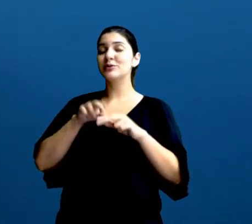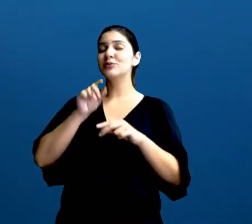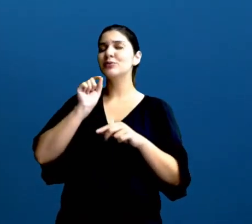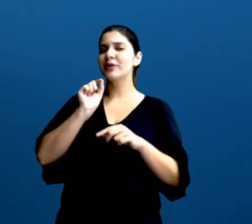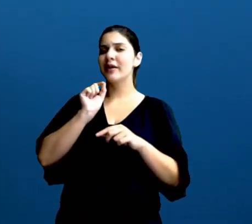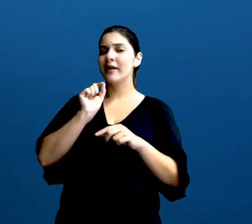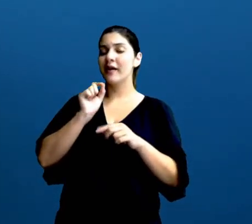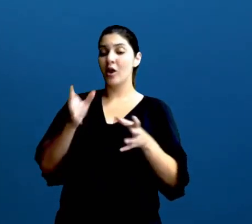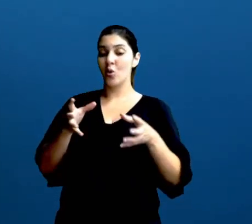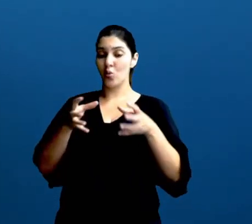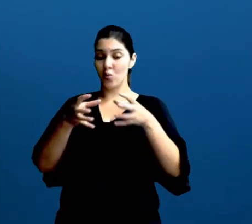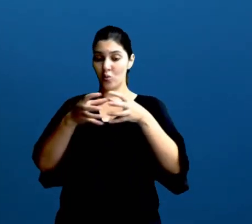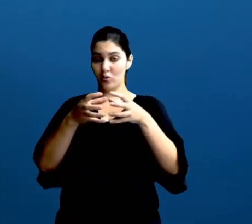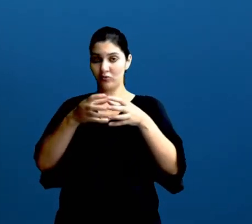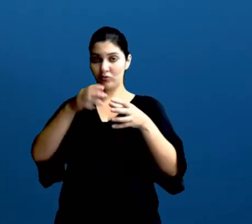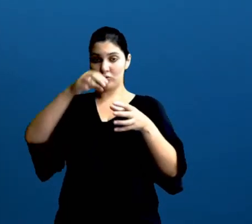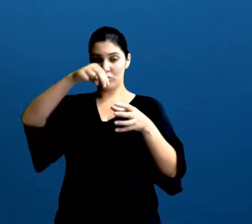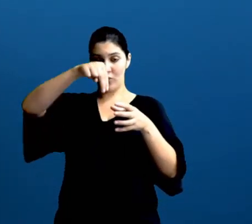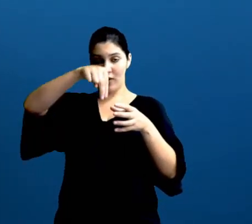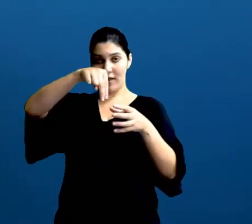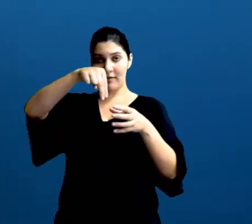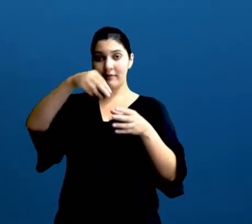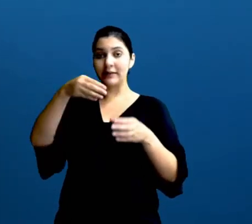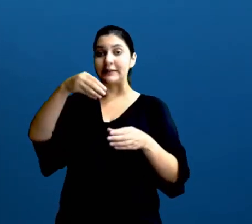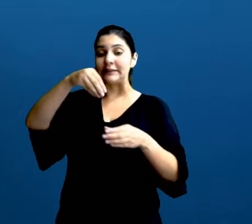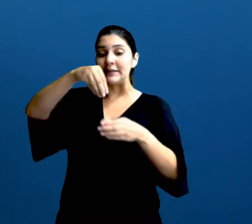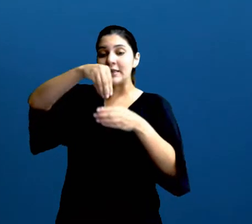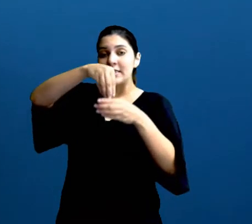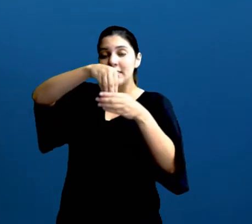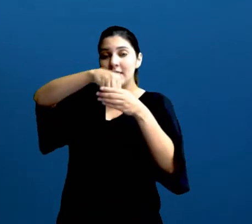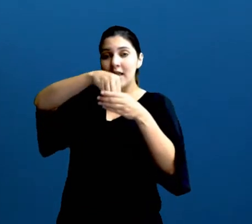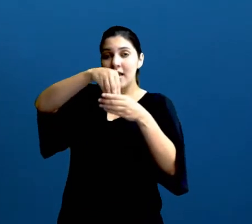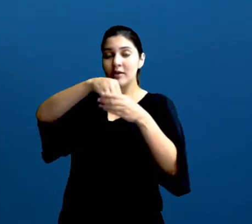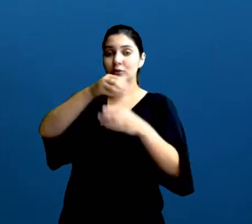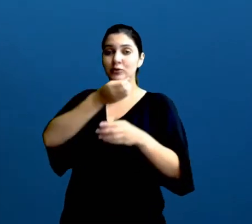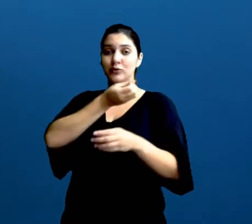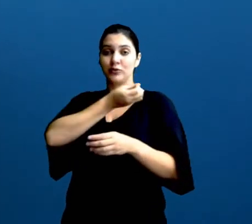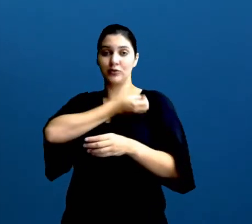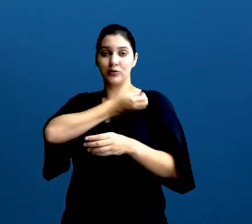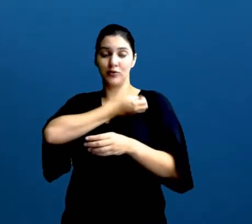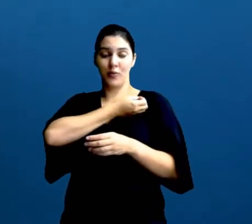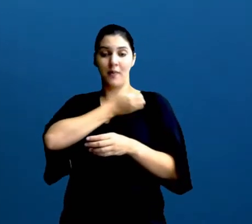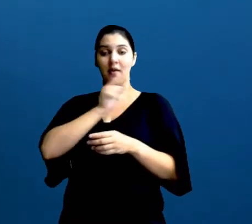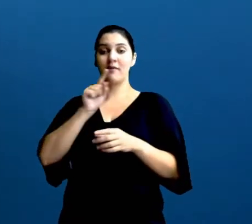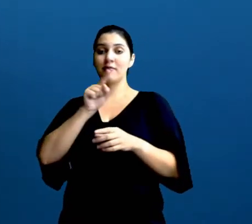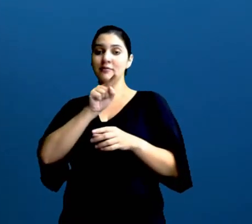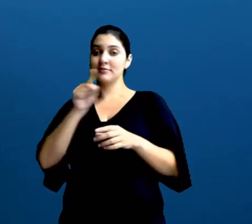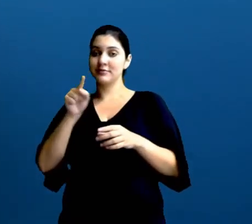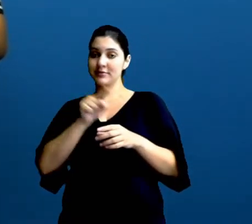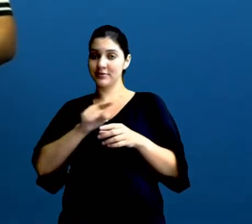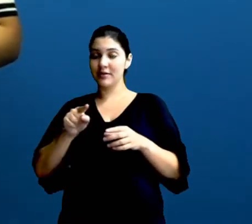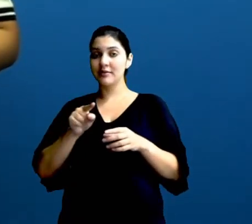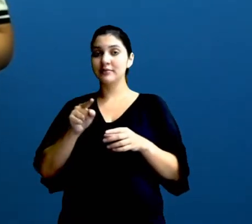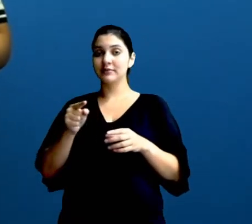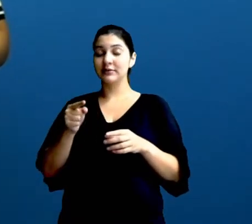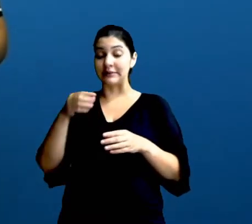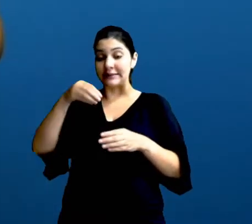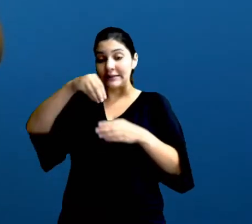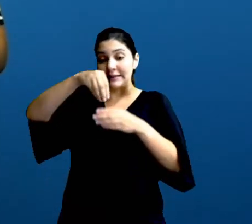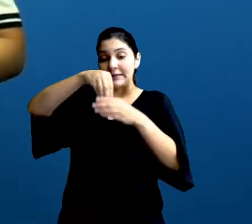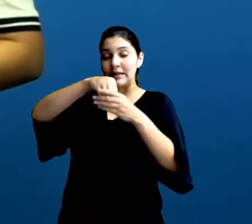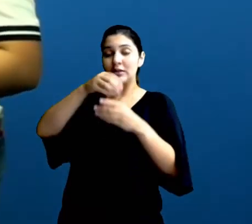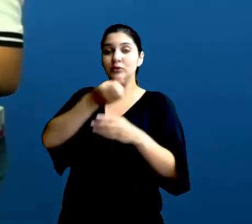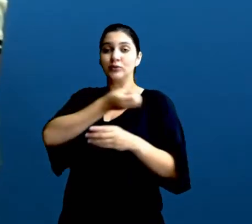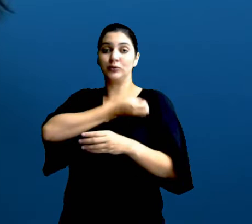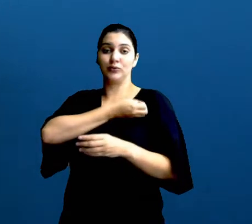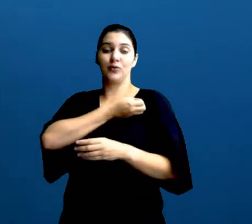o conjunto N está dentro dos números Z, dentro dos números